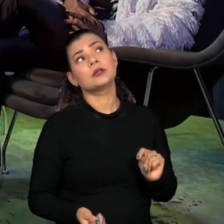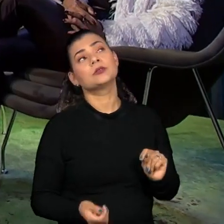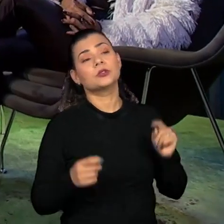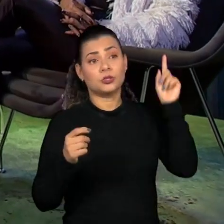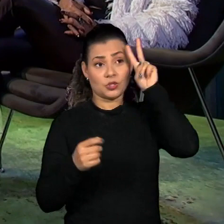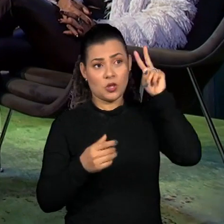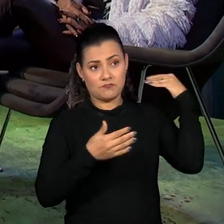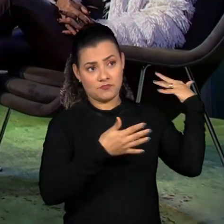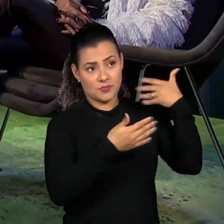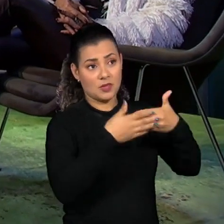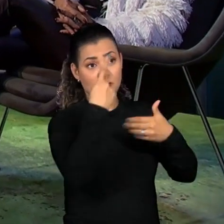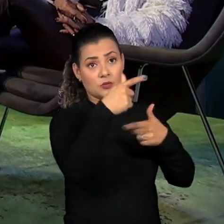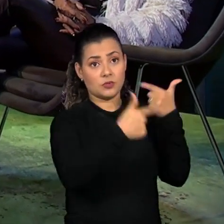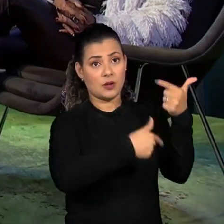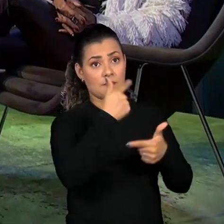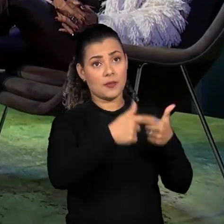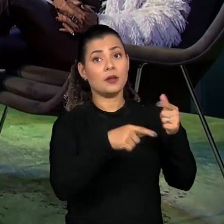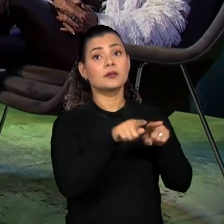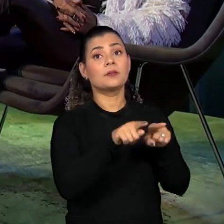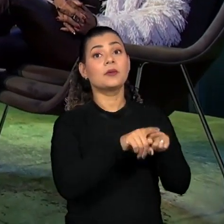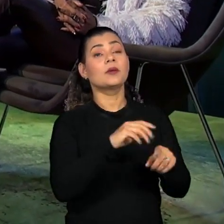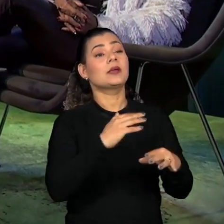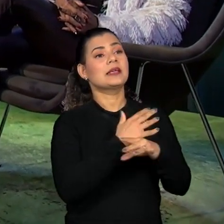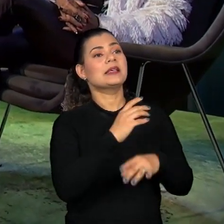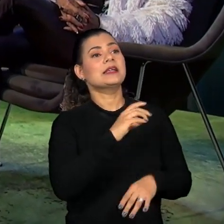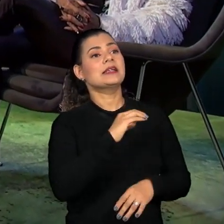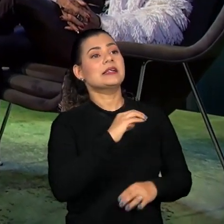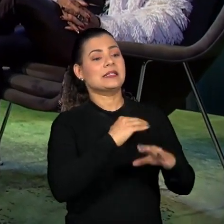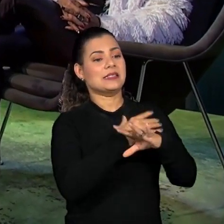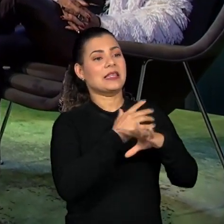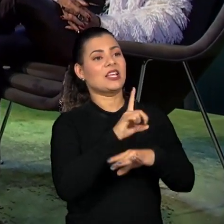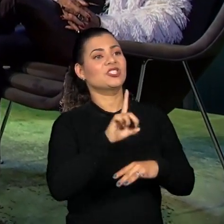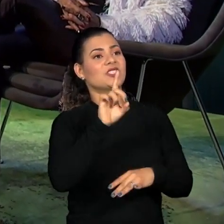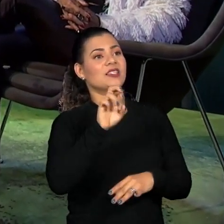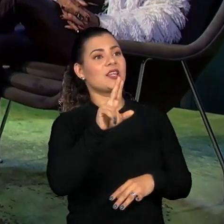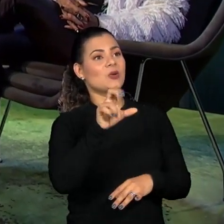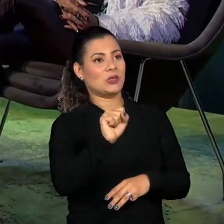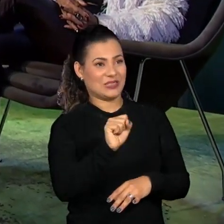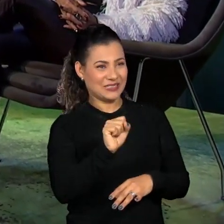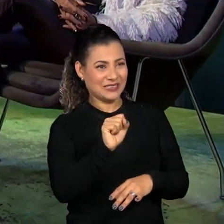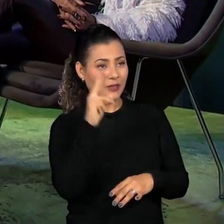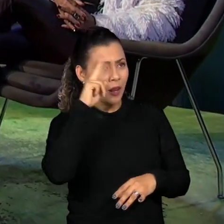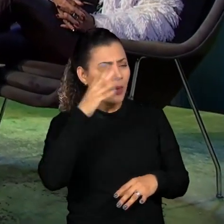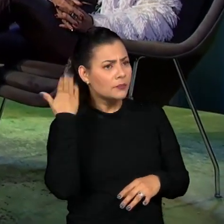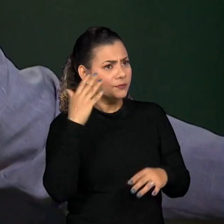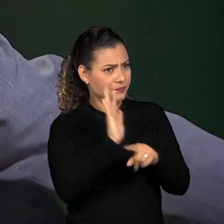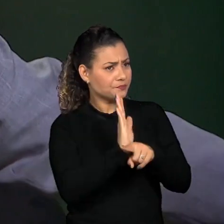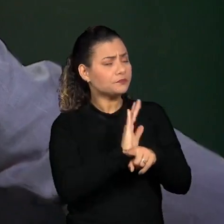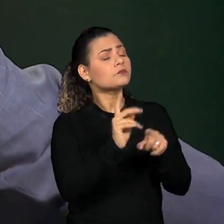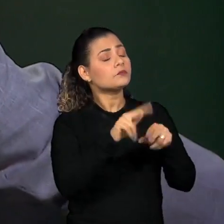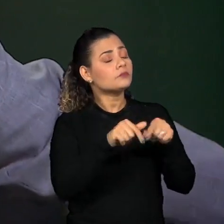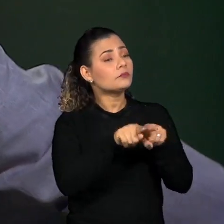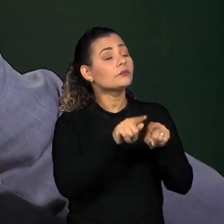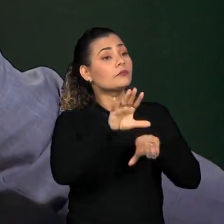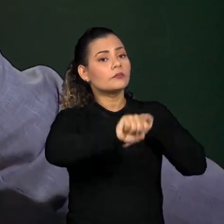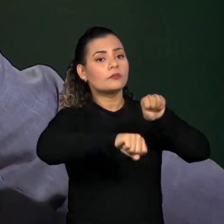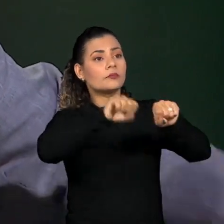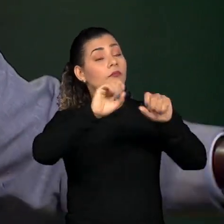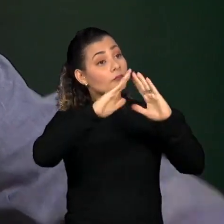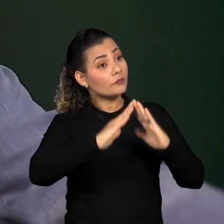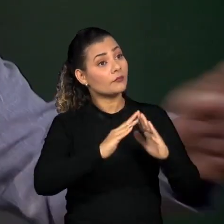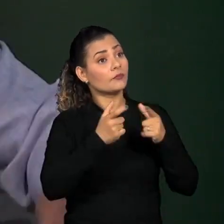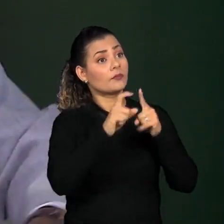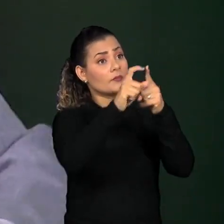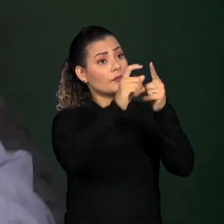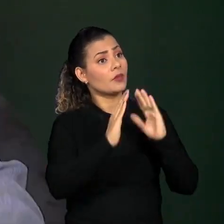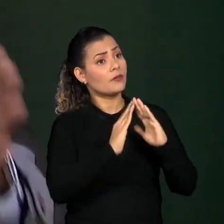recordo que o seu trabalho, né, Cidade de Deus, por exemplo, você foi buscar todos aqueles elementos, todos aqueles insumos dentro da própria comunidade. Como